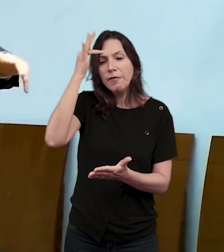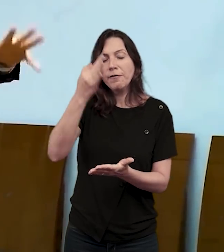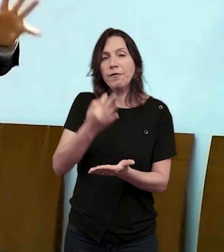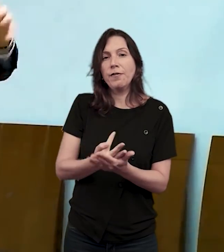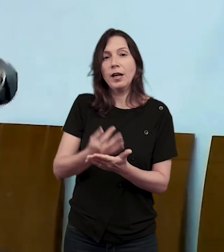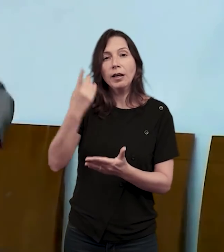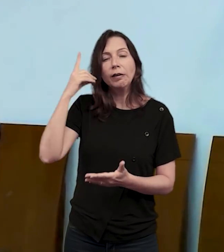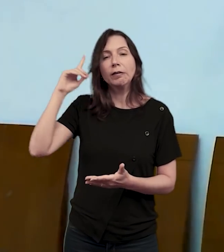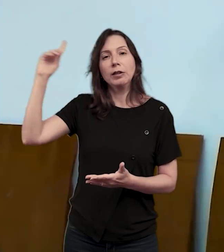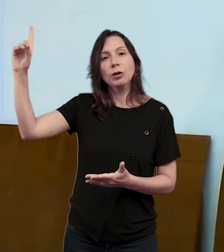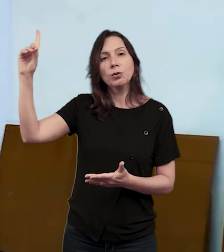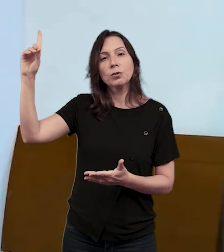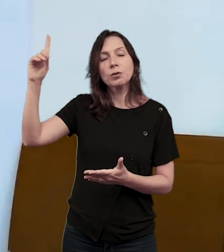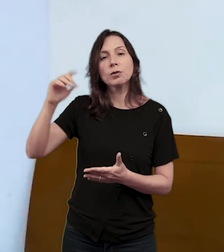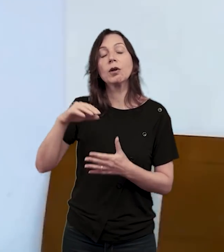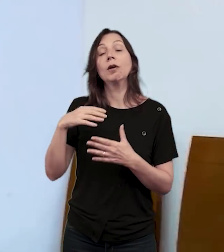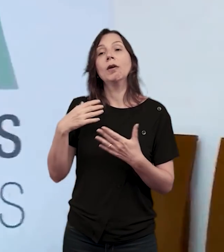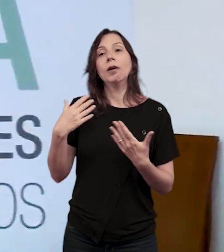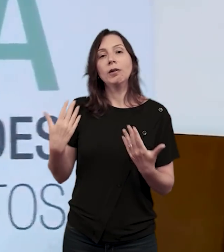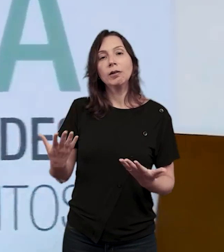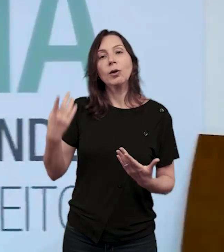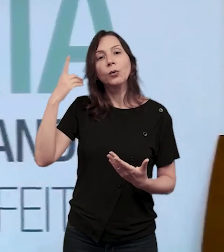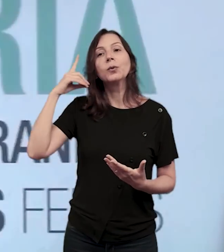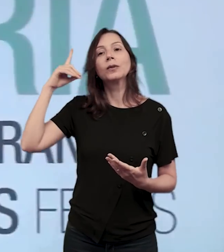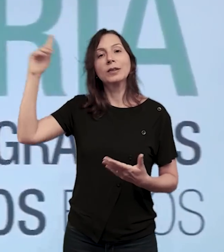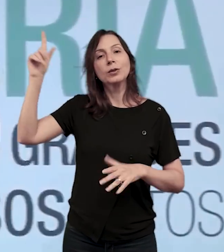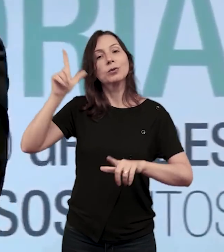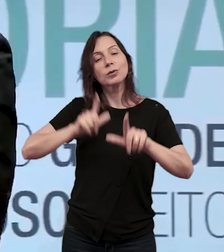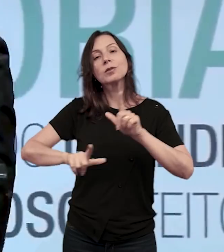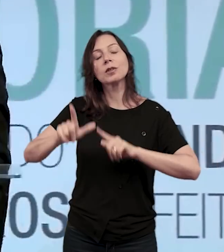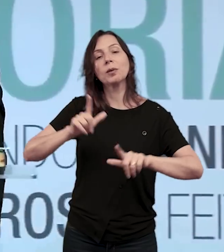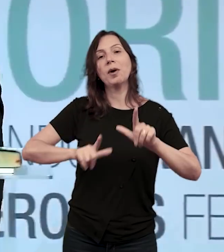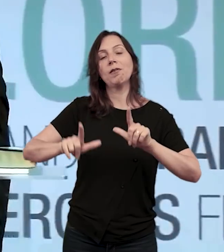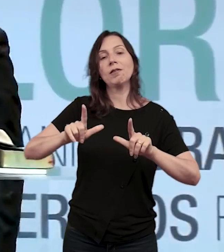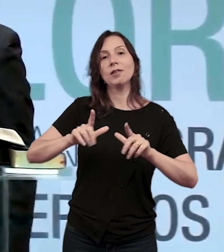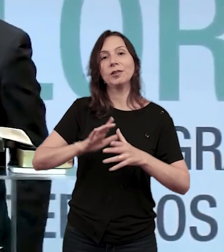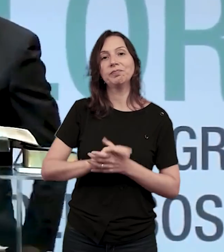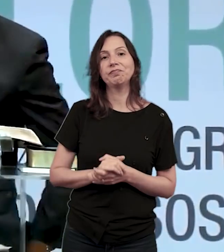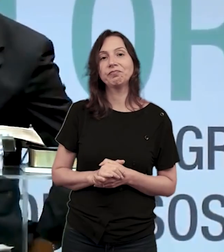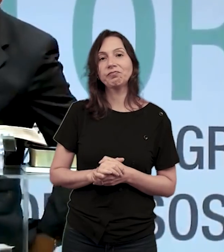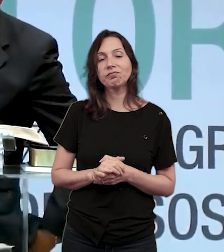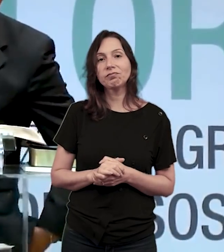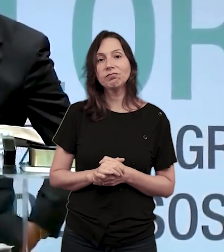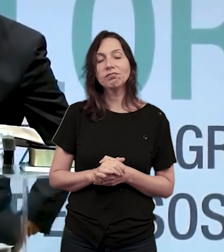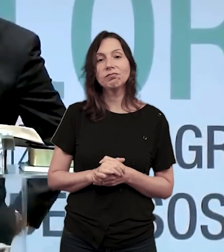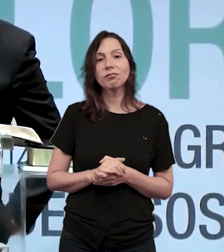da linha, Deus diz: agora é comigo, agora eu vou agir de uma forma poderosa e